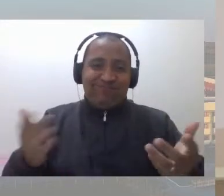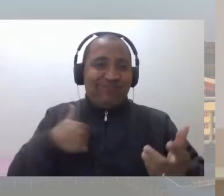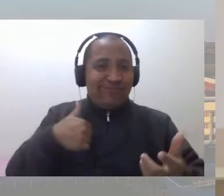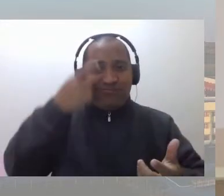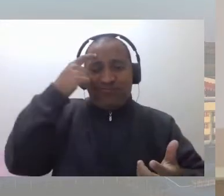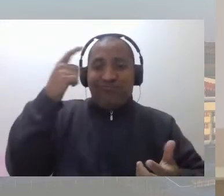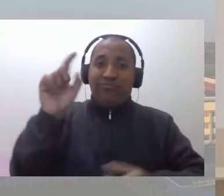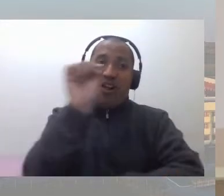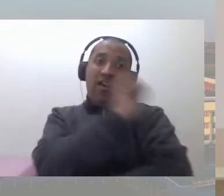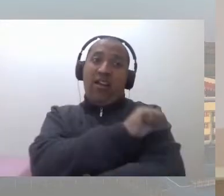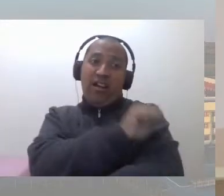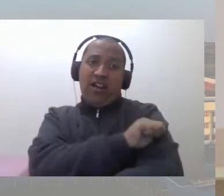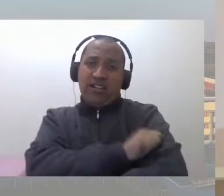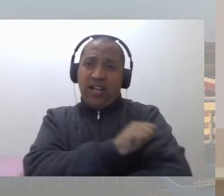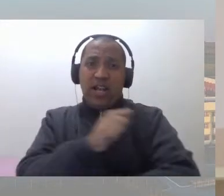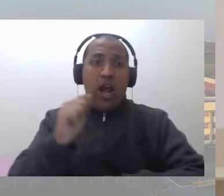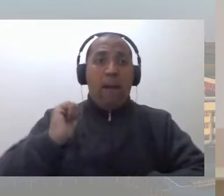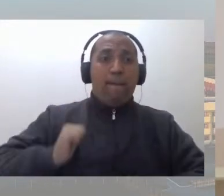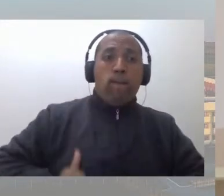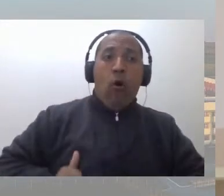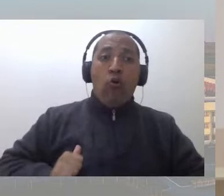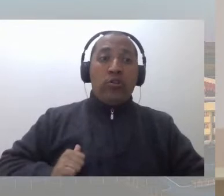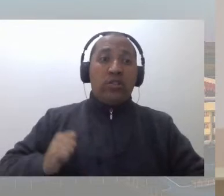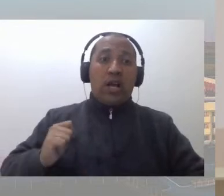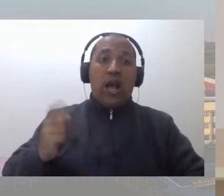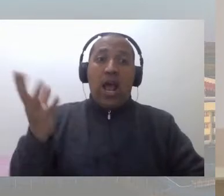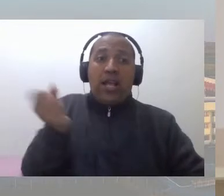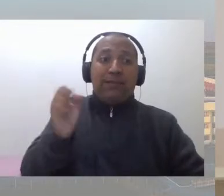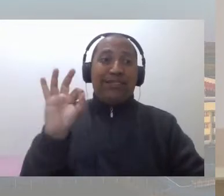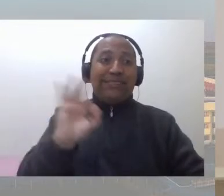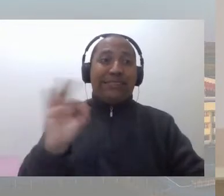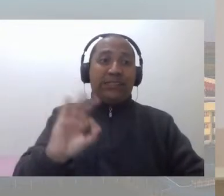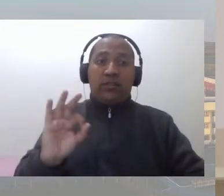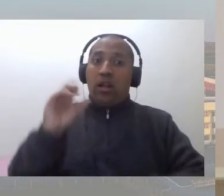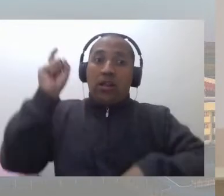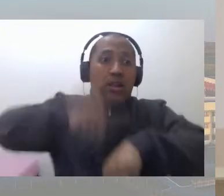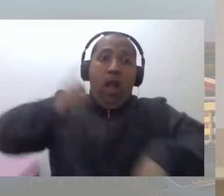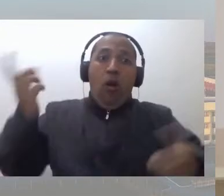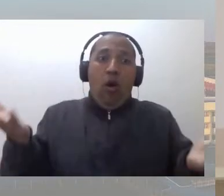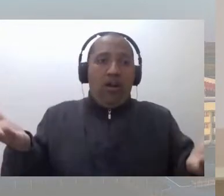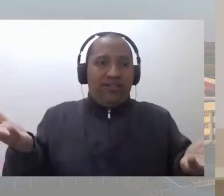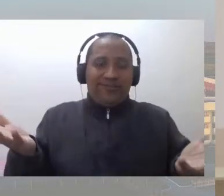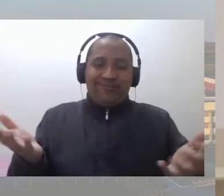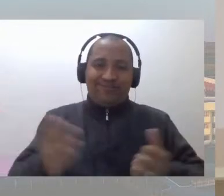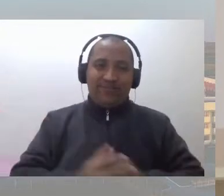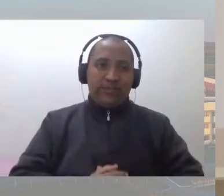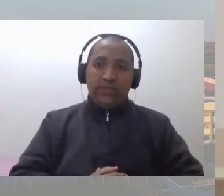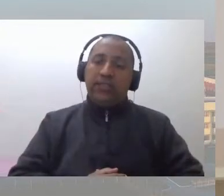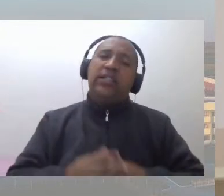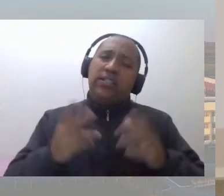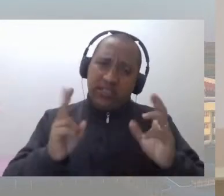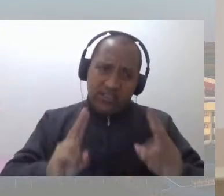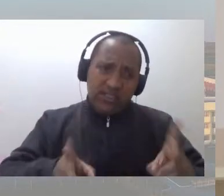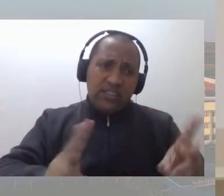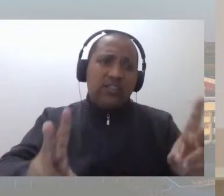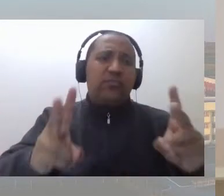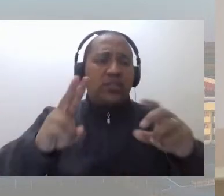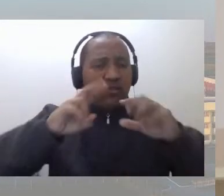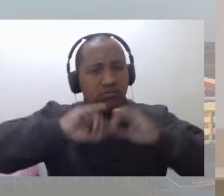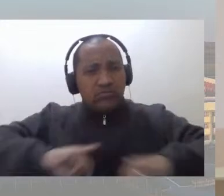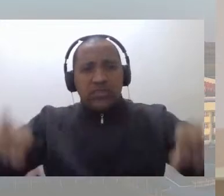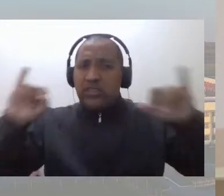alunos ficaram sem receber as bolsas, né? Imagina, o impacto era imediato. Então, a gente sempre enfatizava, né,